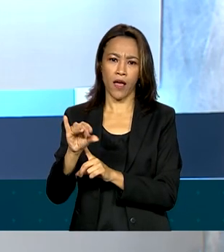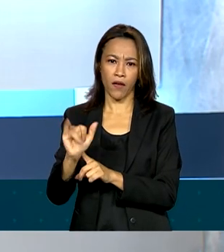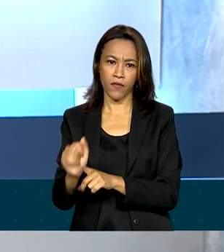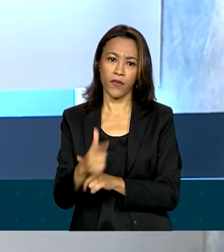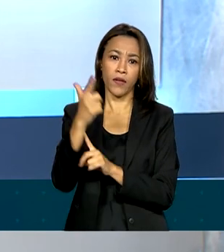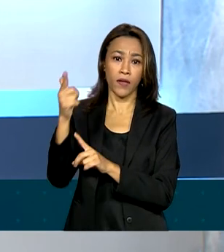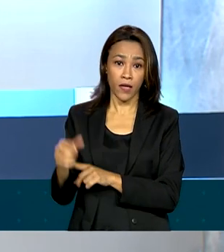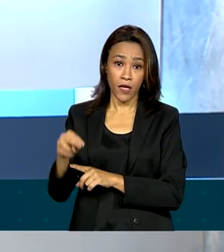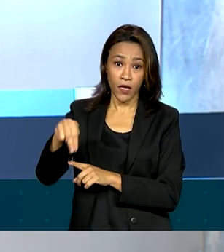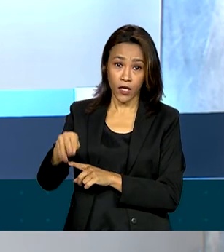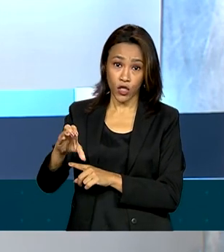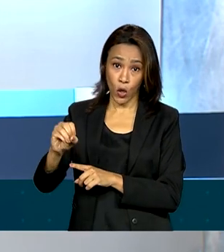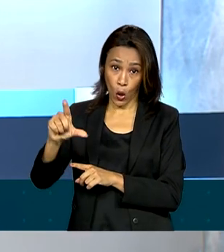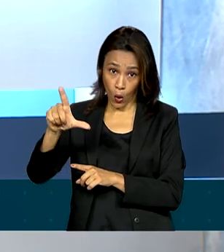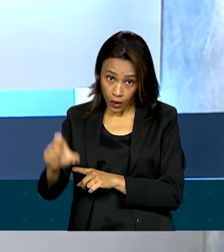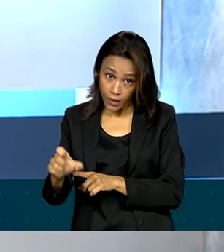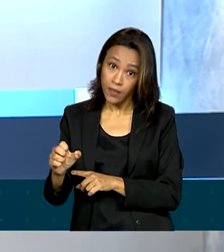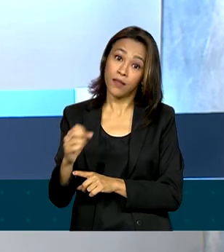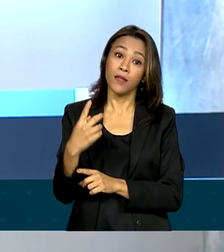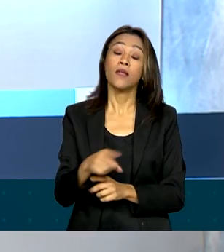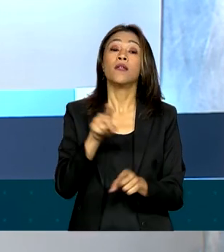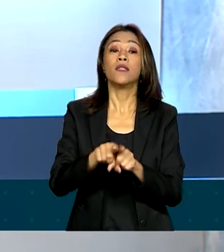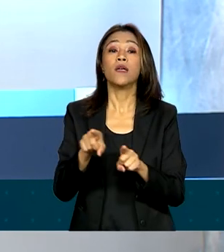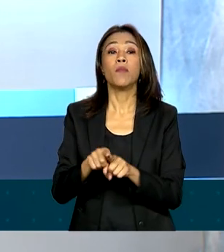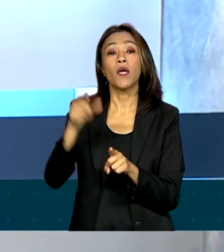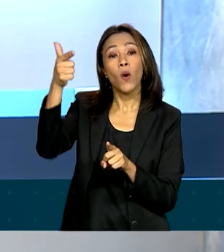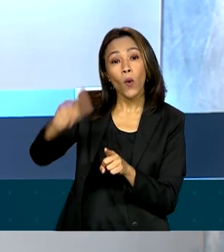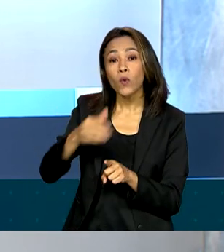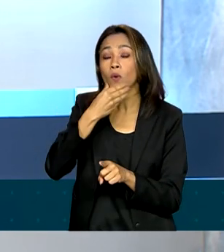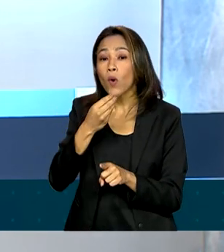e Nicole Briones, além do historiador Jean Lima. lá.